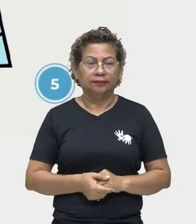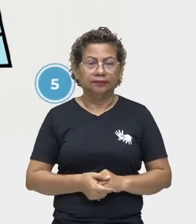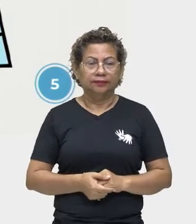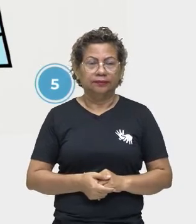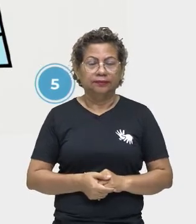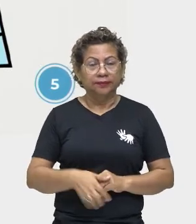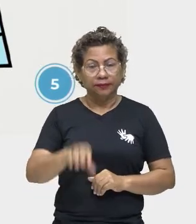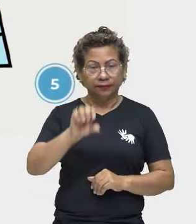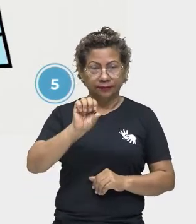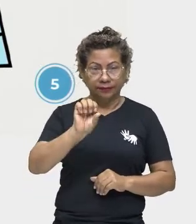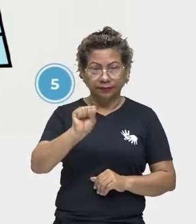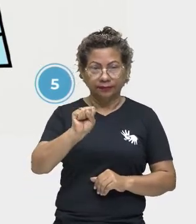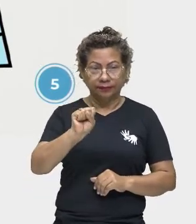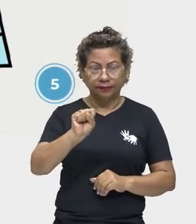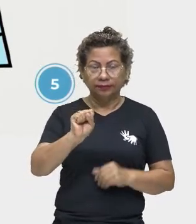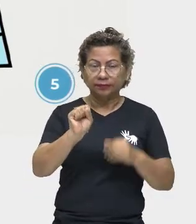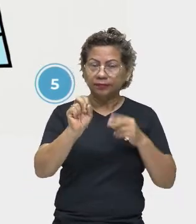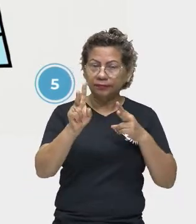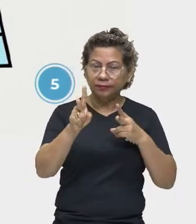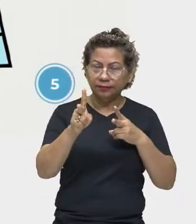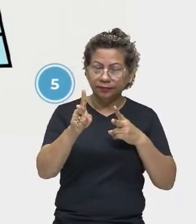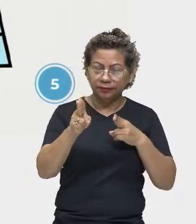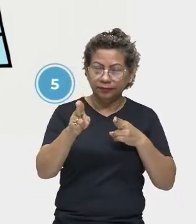A soma vai ser igual a